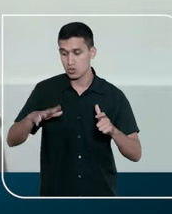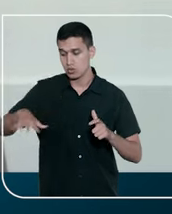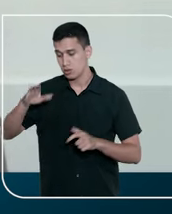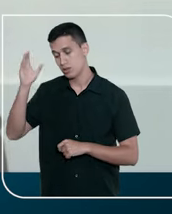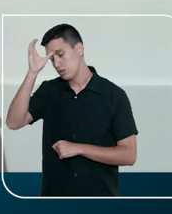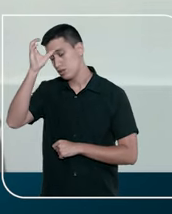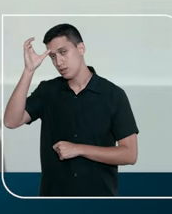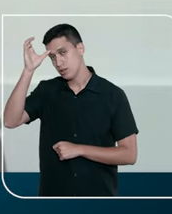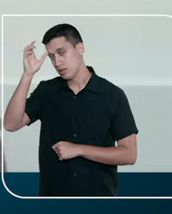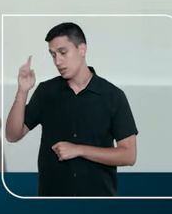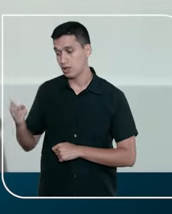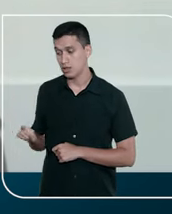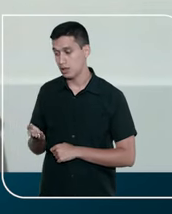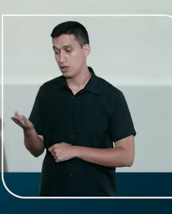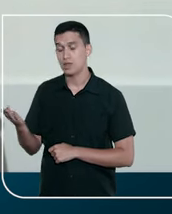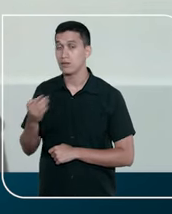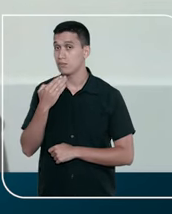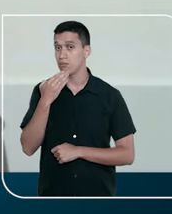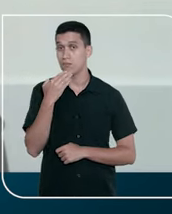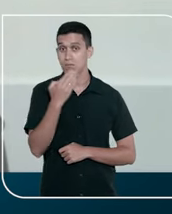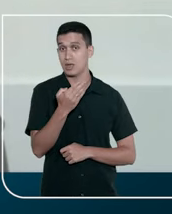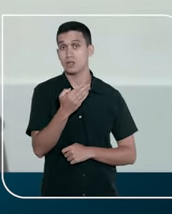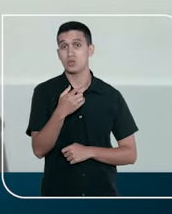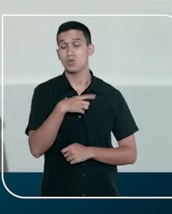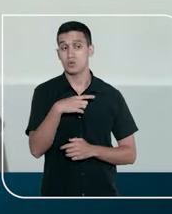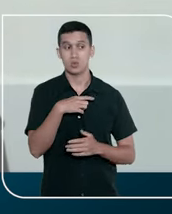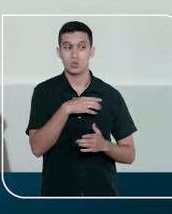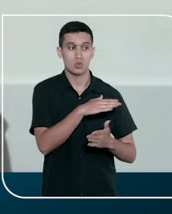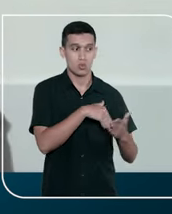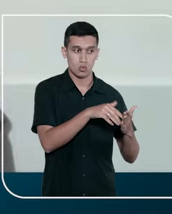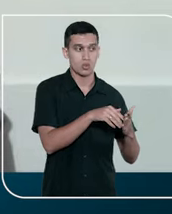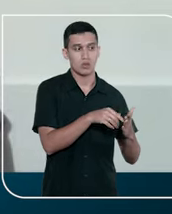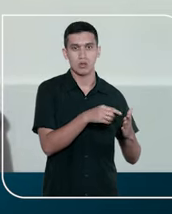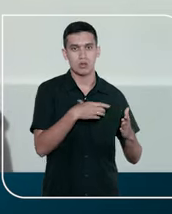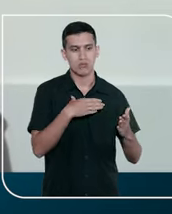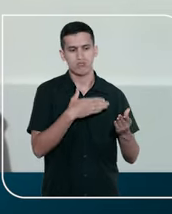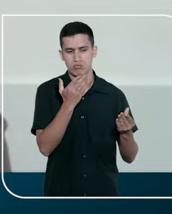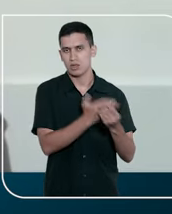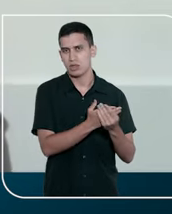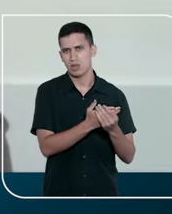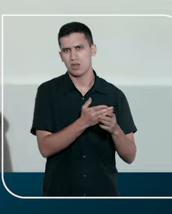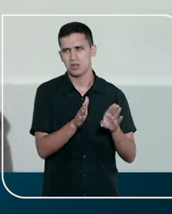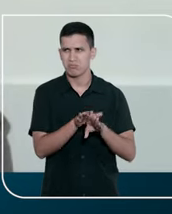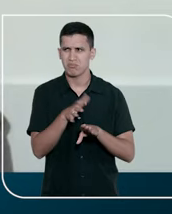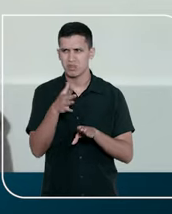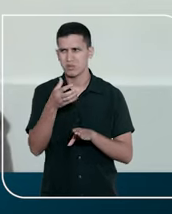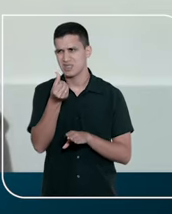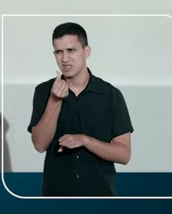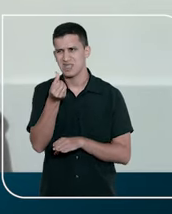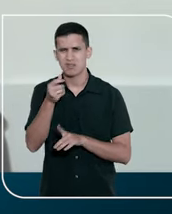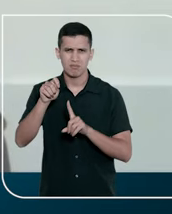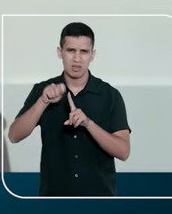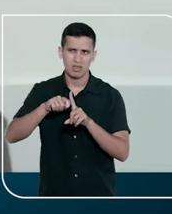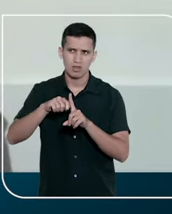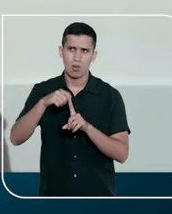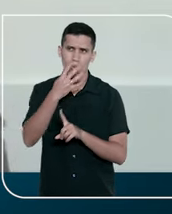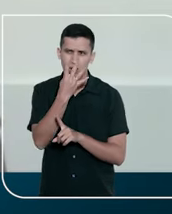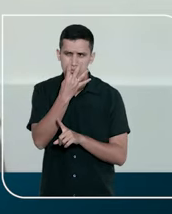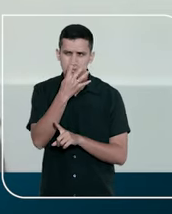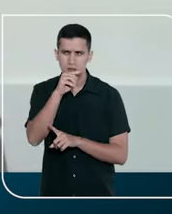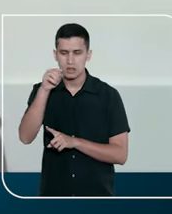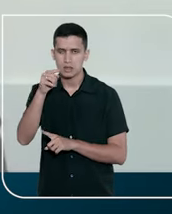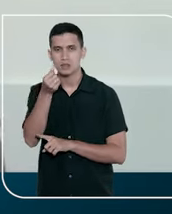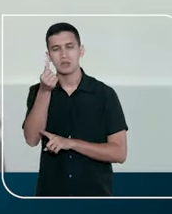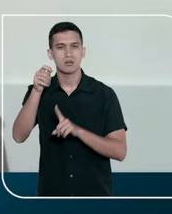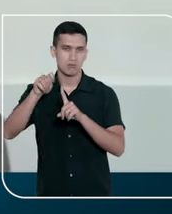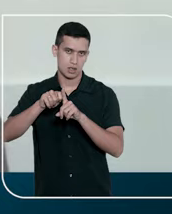eles requerem a prestação jurisdicional em até 6 meses, entre 4 e 6 meses da data da